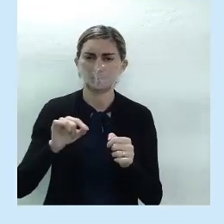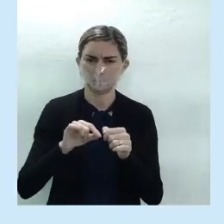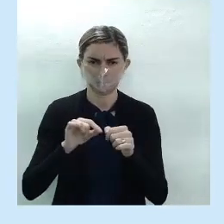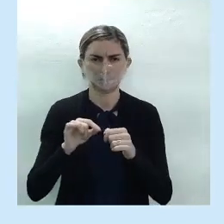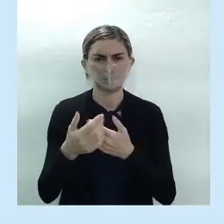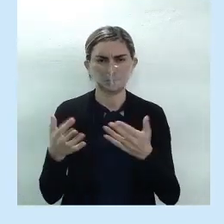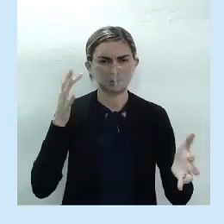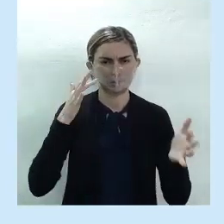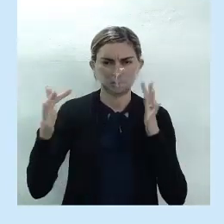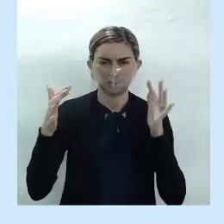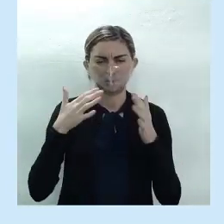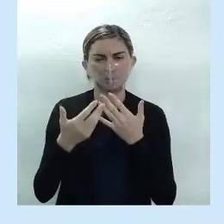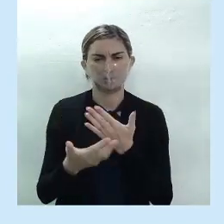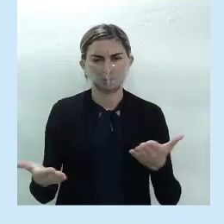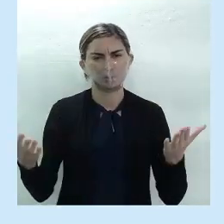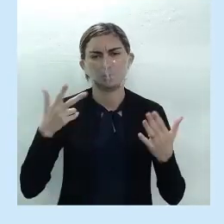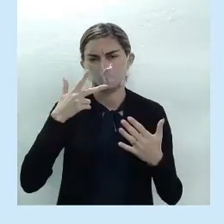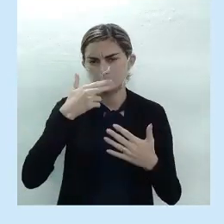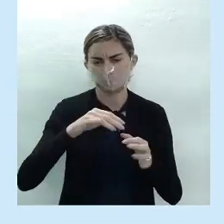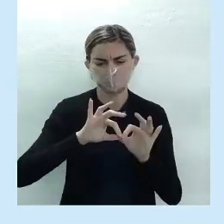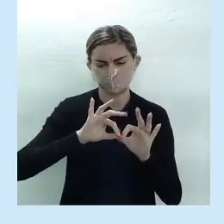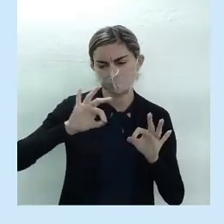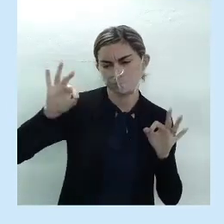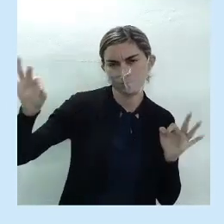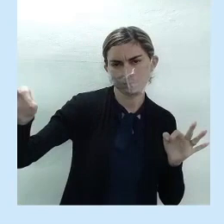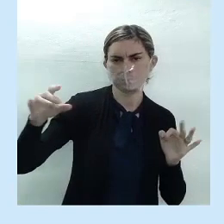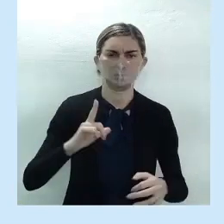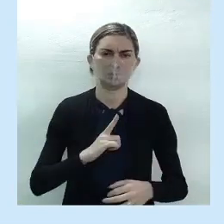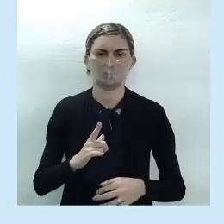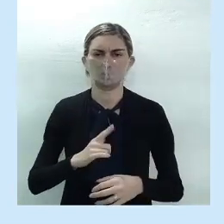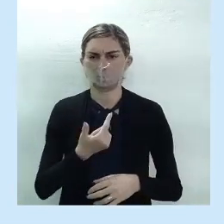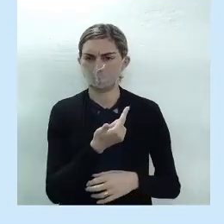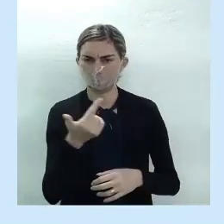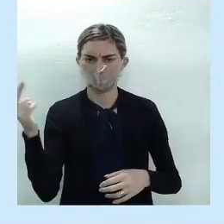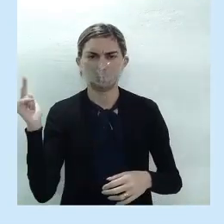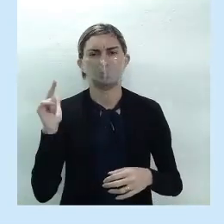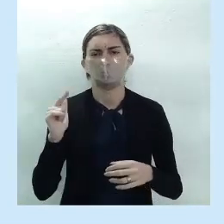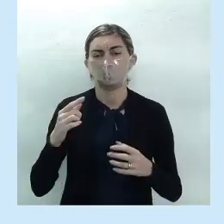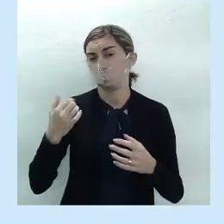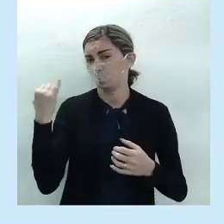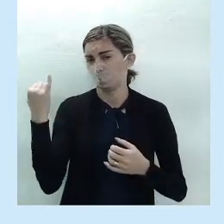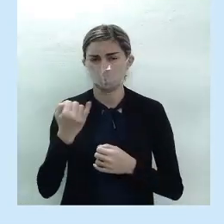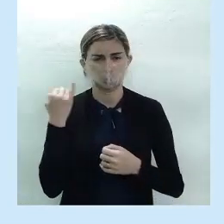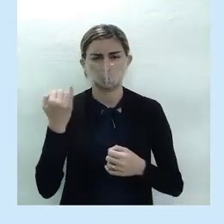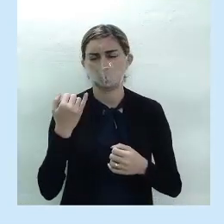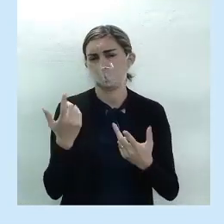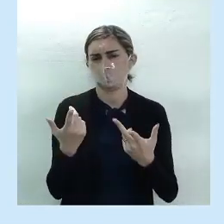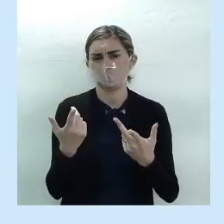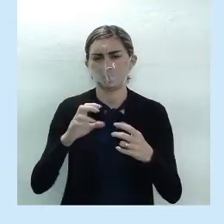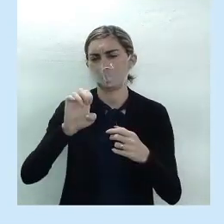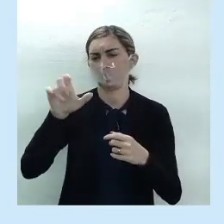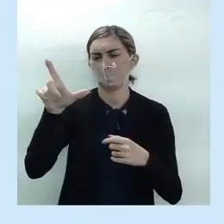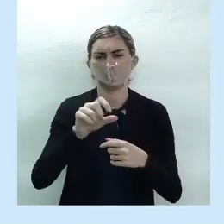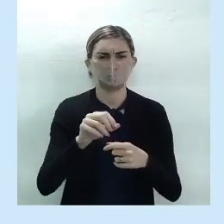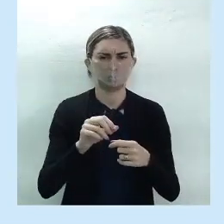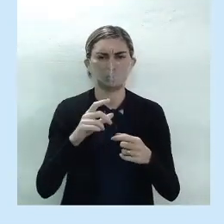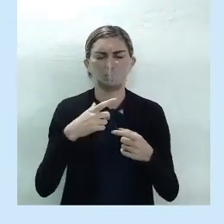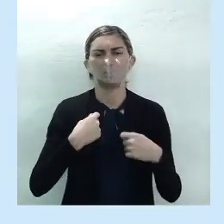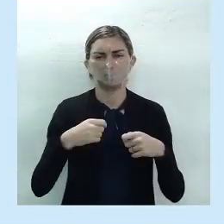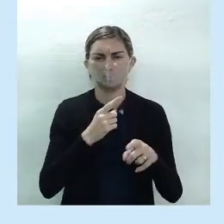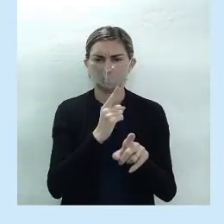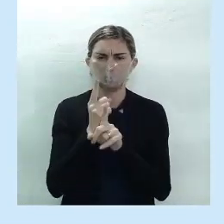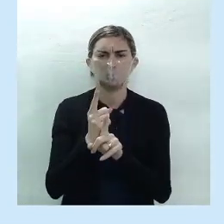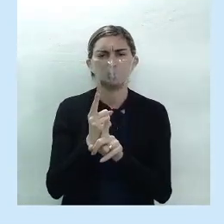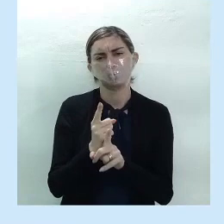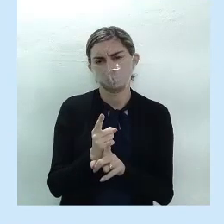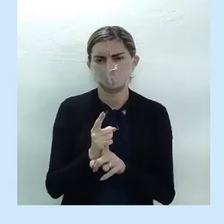fazer a reflexão, essa mesma distância terá do outro lado. Não importa onde está o eixo de simetria. Achou o eixo,